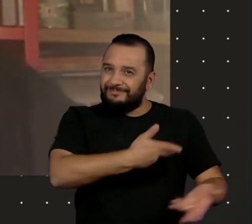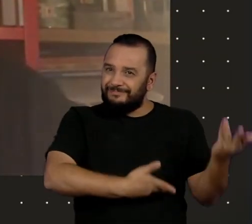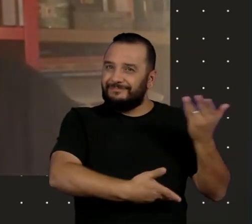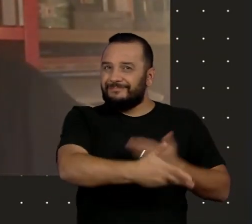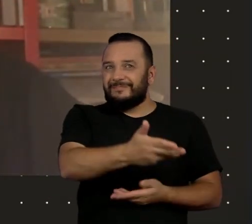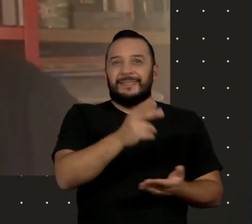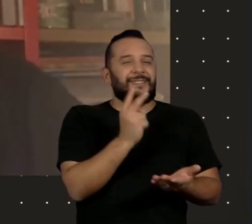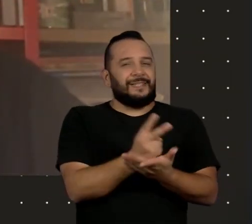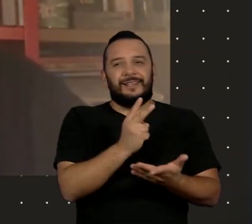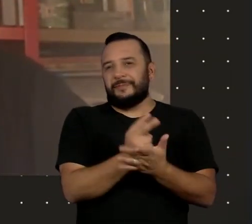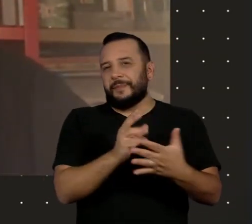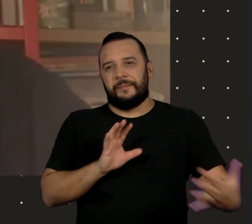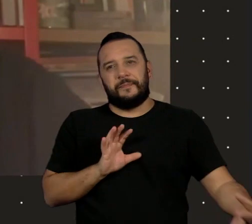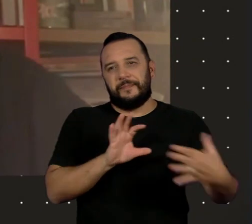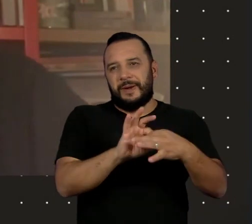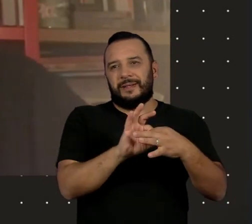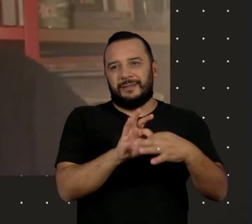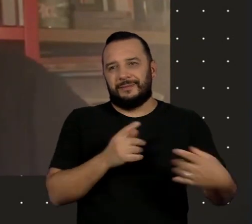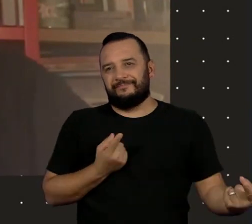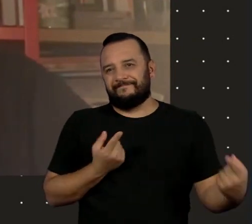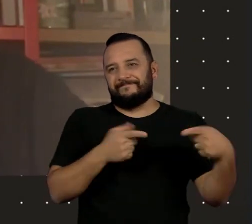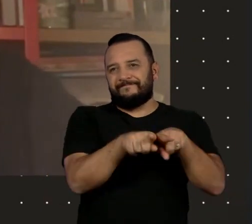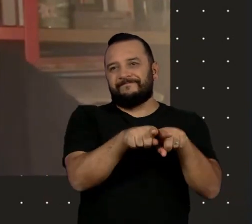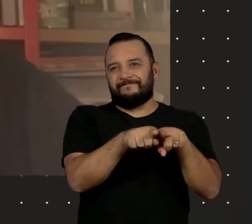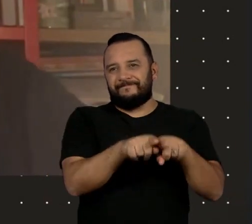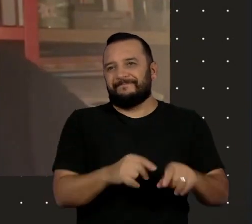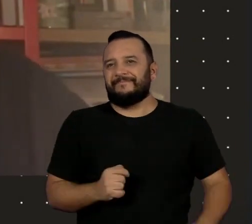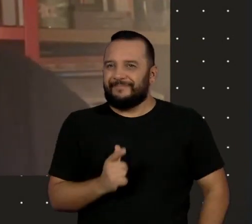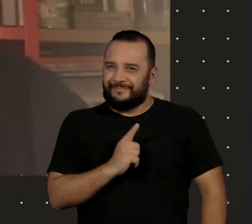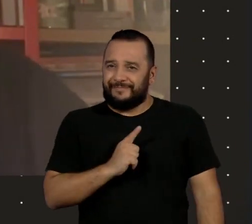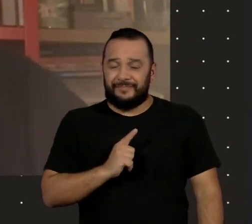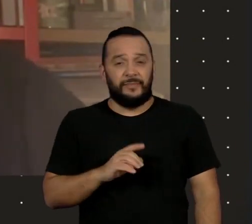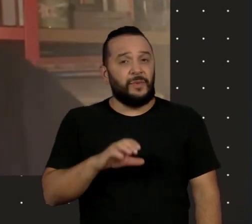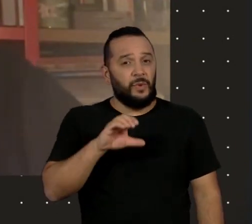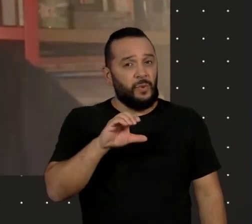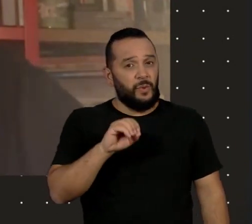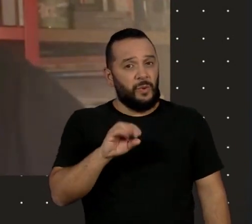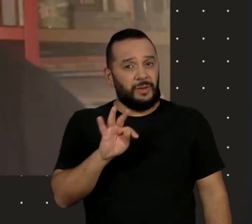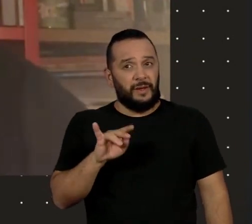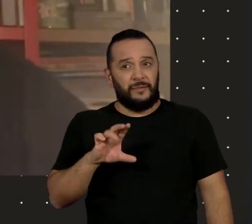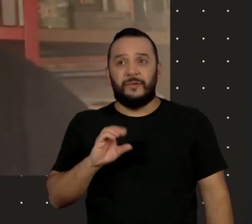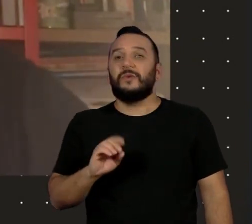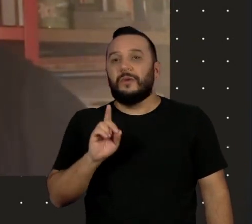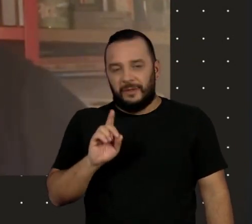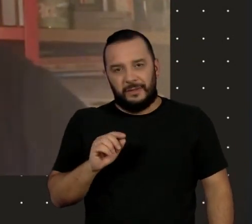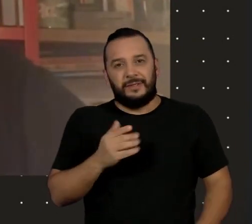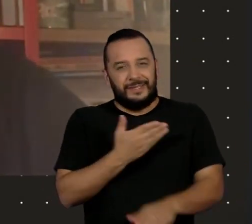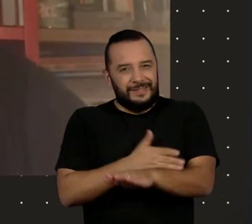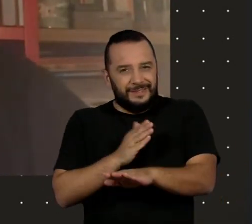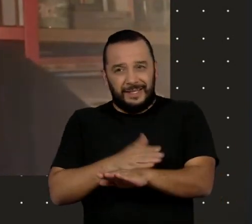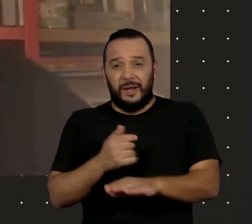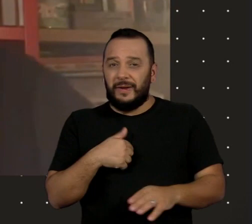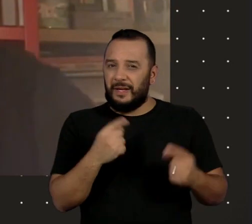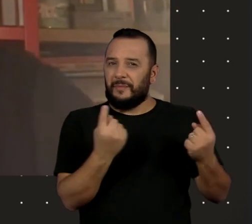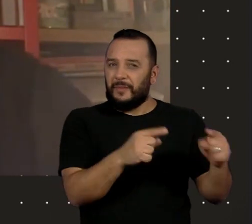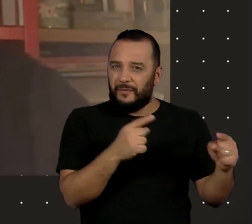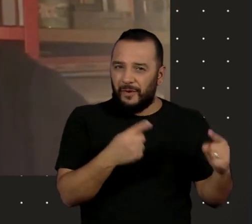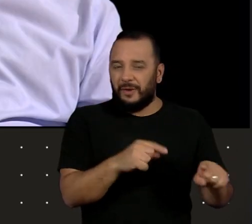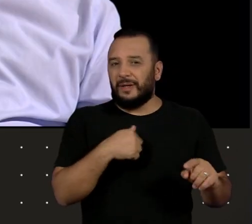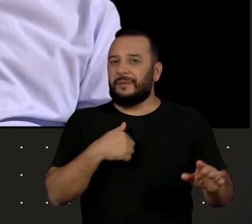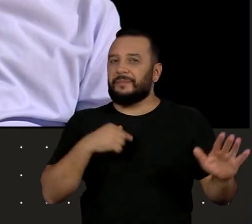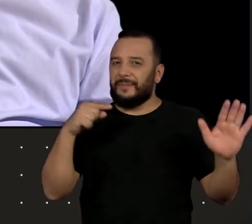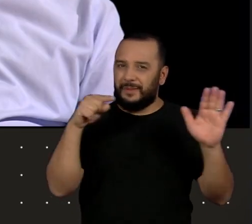muita parceria. O Otávio é um ator provocador na sala de ensaio, ele